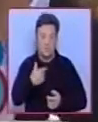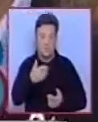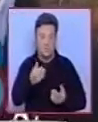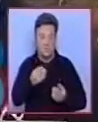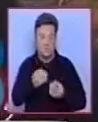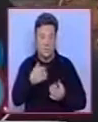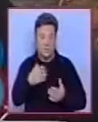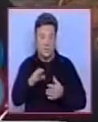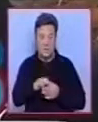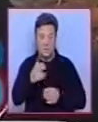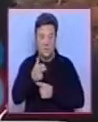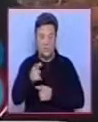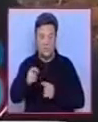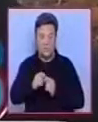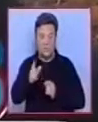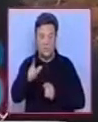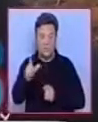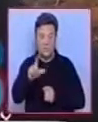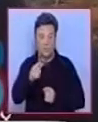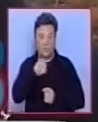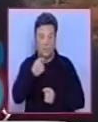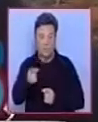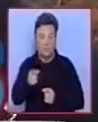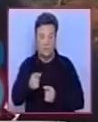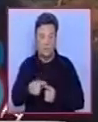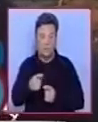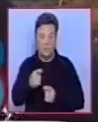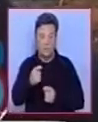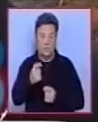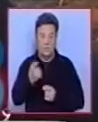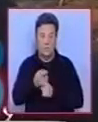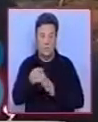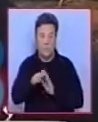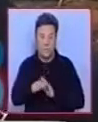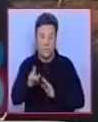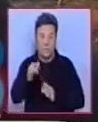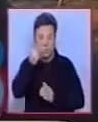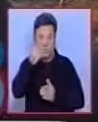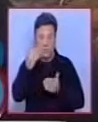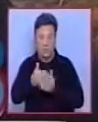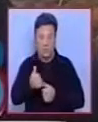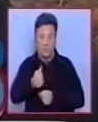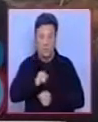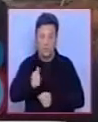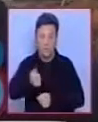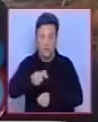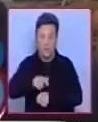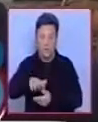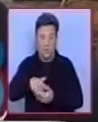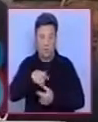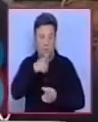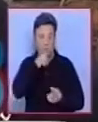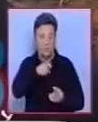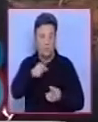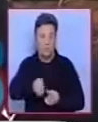acertamos a emissão durante julho e agosto de programas, ao domingo à noite, os nossos melhores horários para elegermos